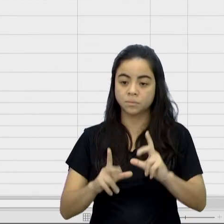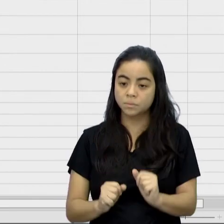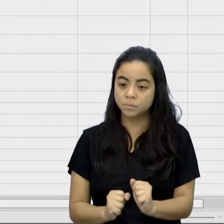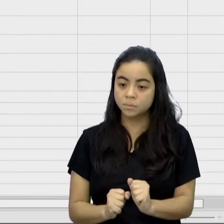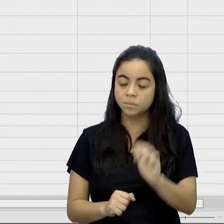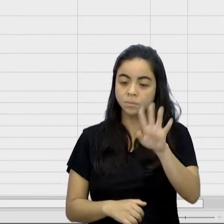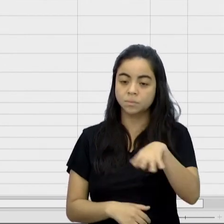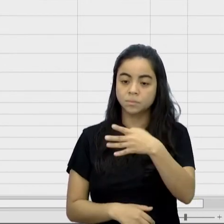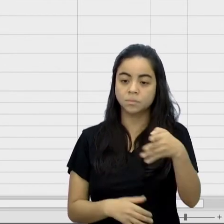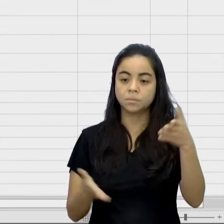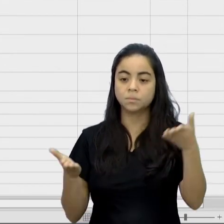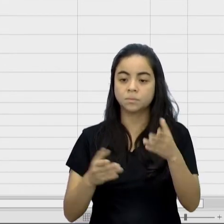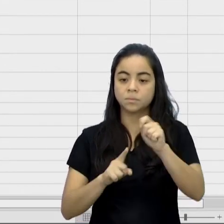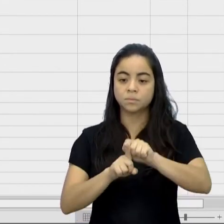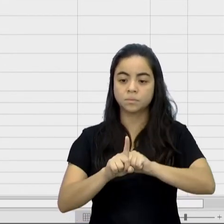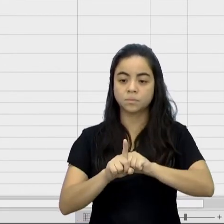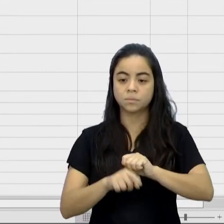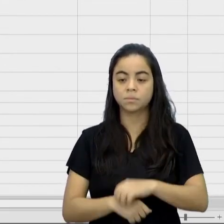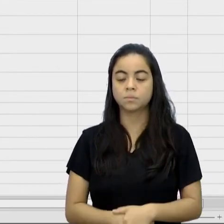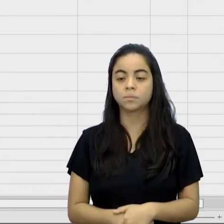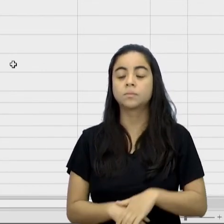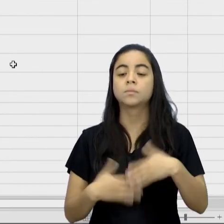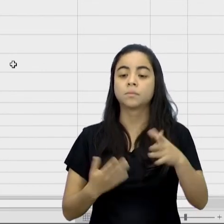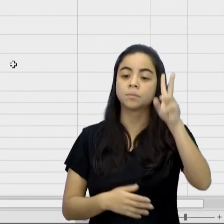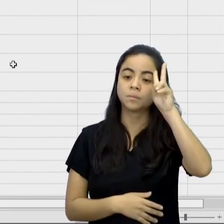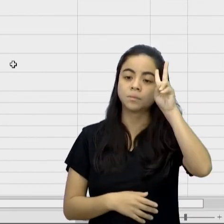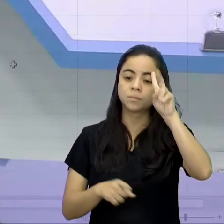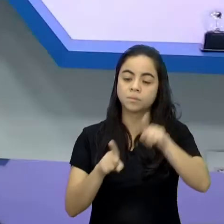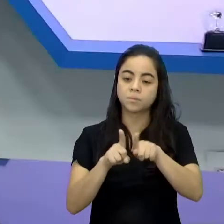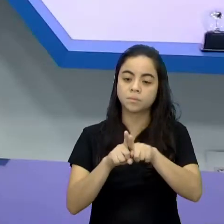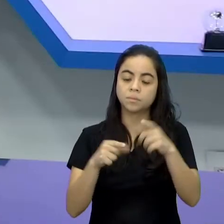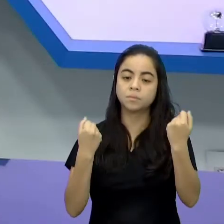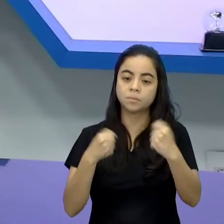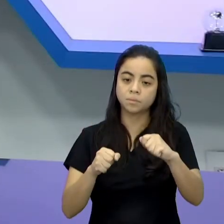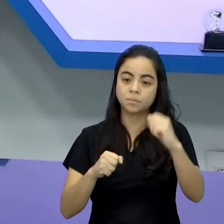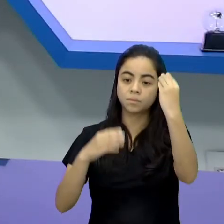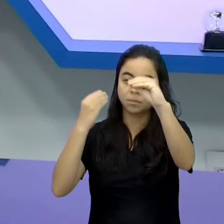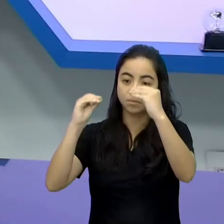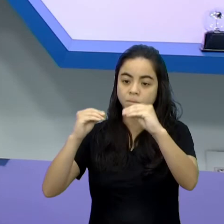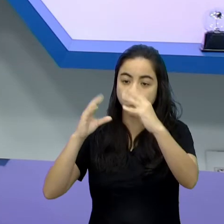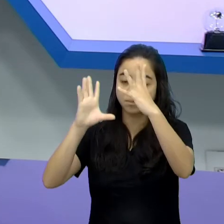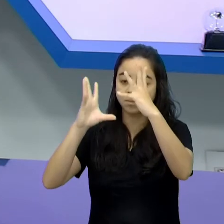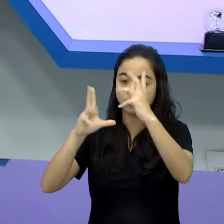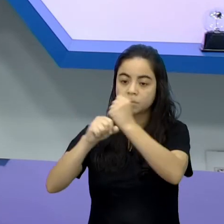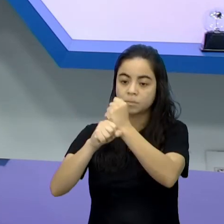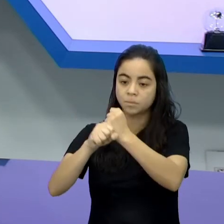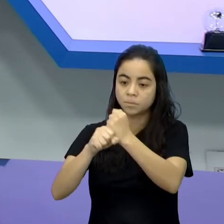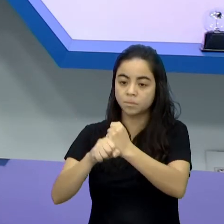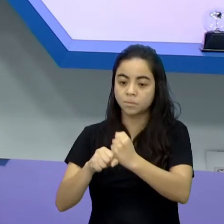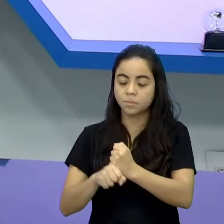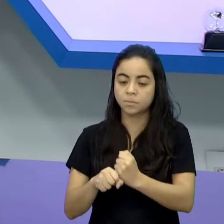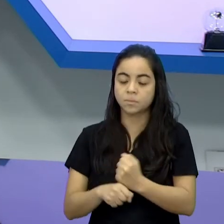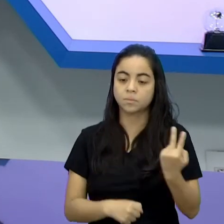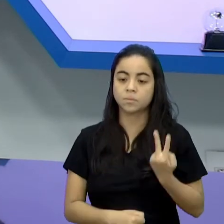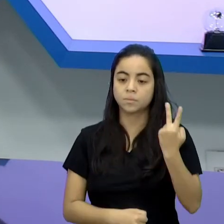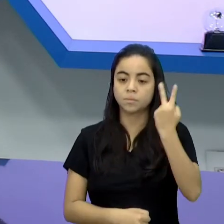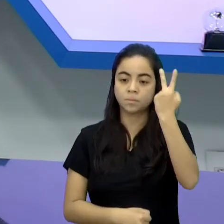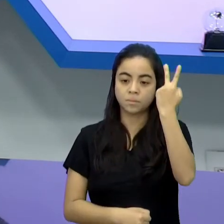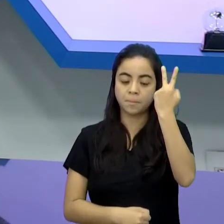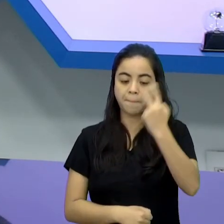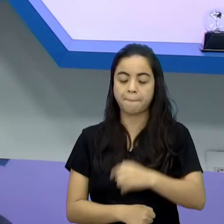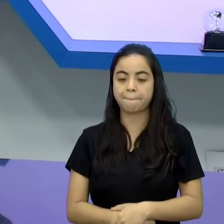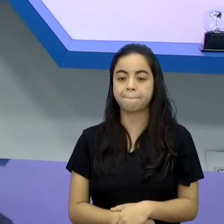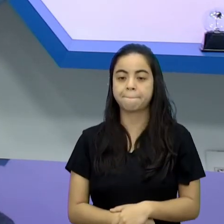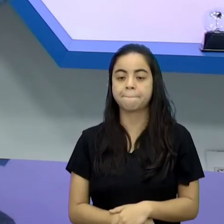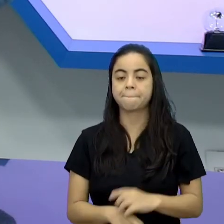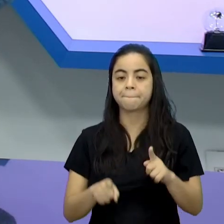certo. Então tá aqui. Lembrando que a gente pode colocar um total aí nos valores previstos